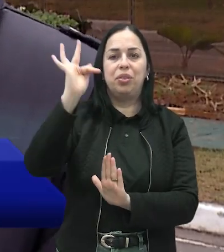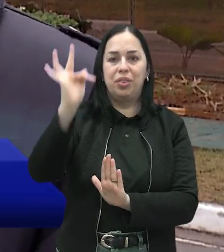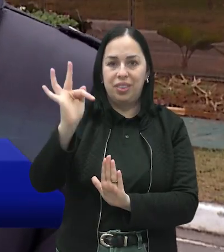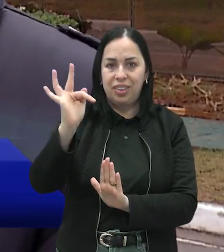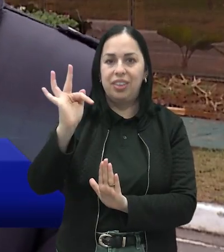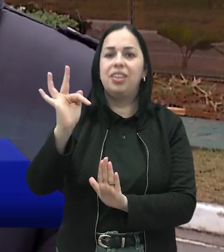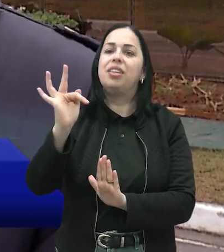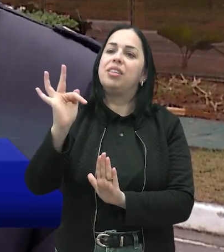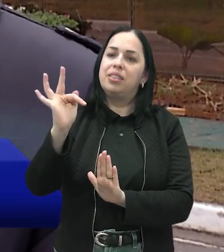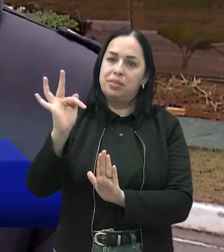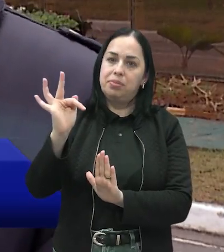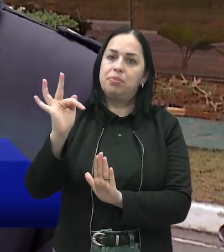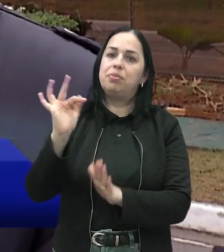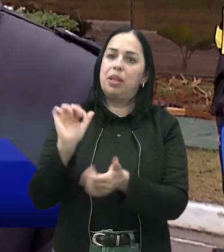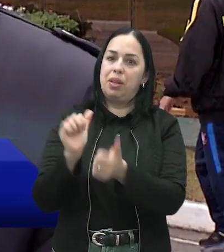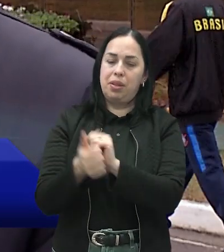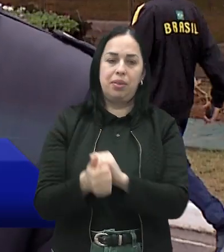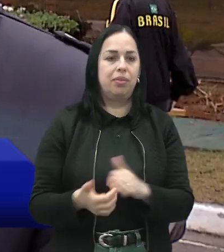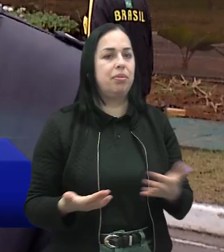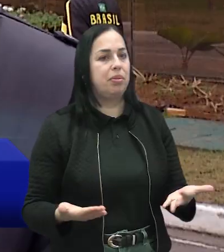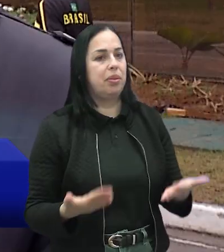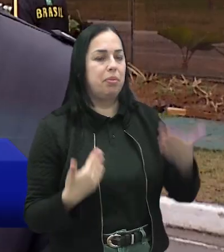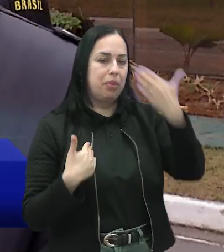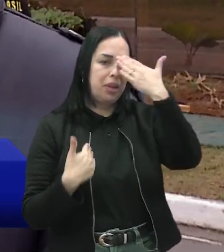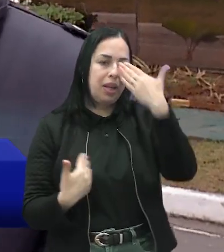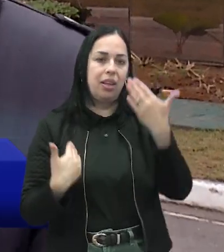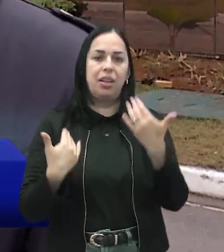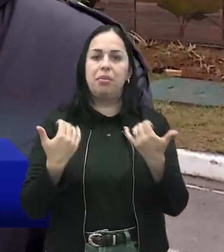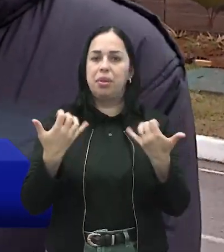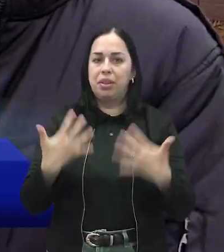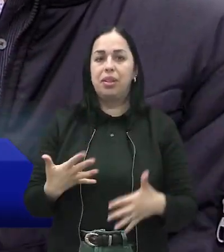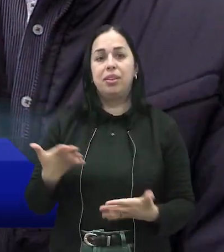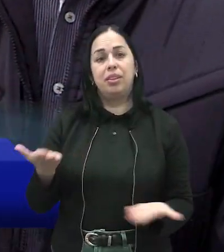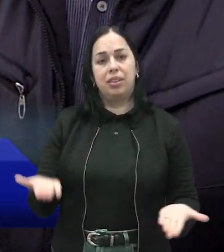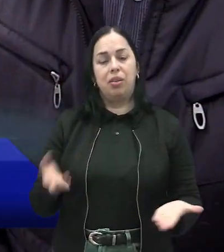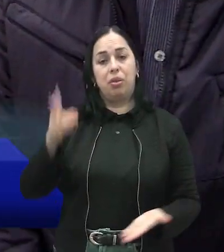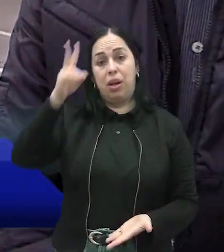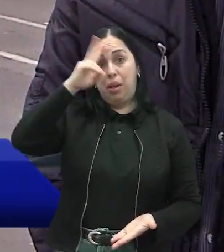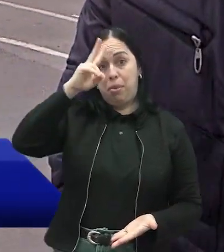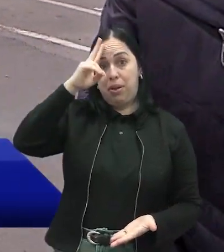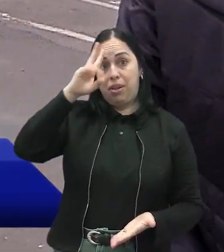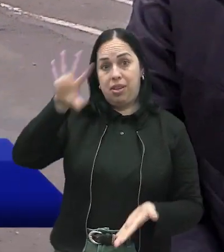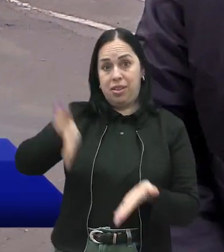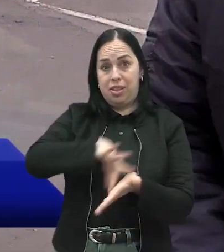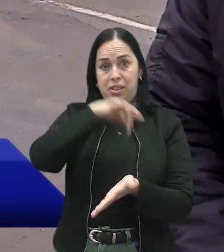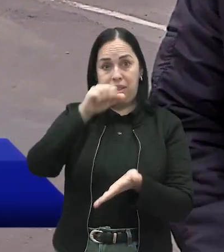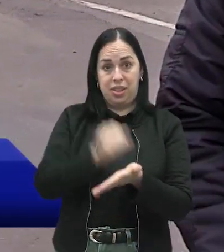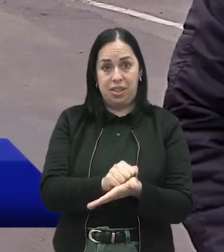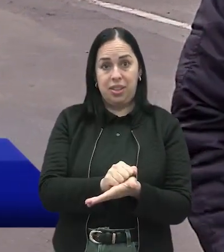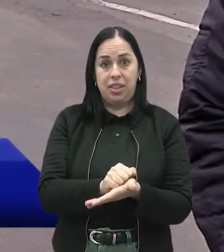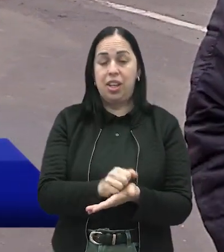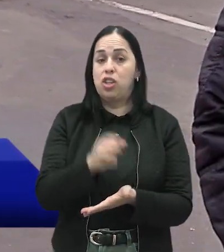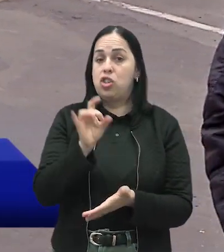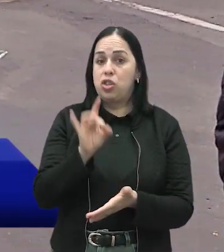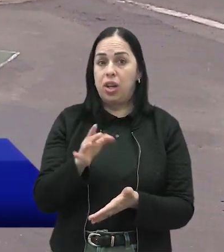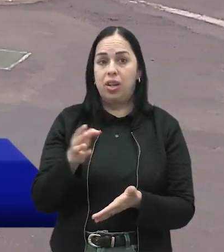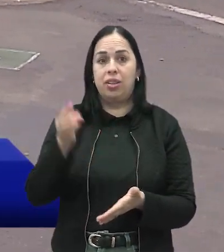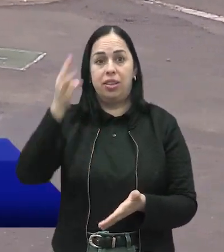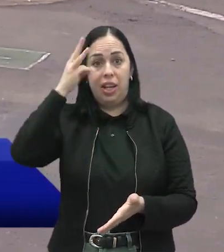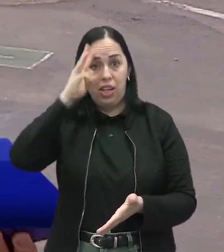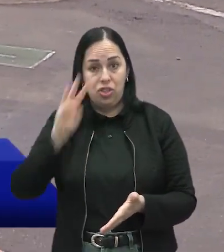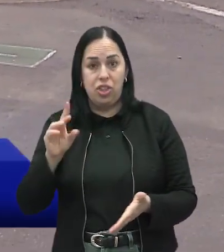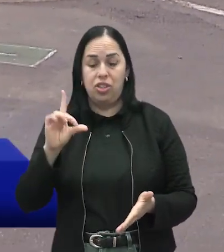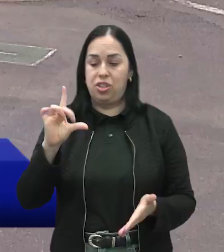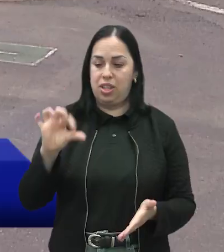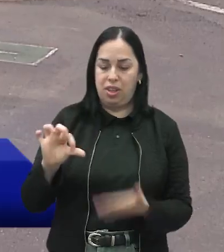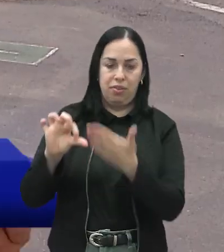futuramente no seu esporte. É isso, Dalton, muito obrigada. Fran, a gente lembra então que as inscrições são apenas em 3 dias,